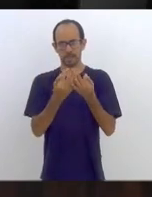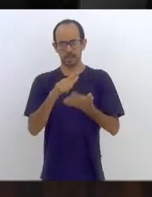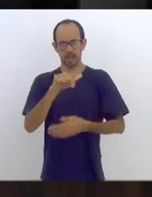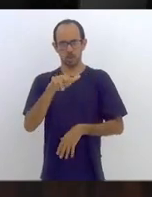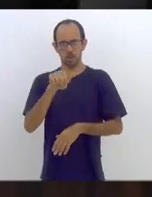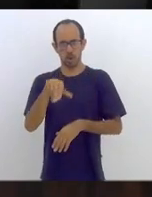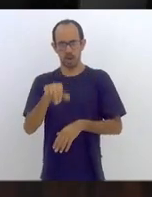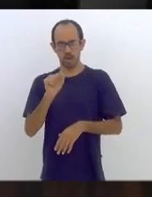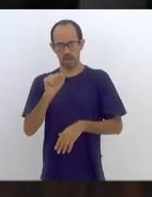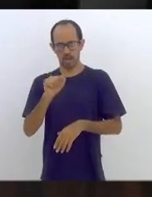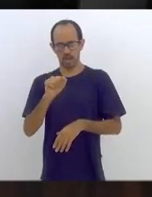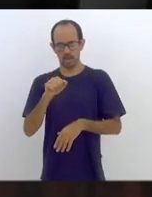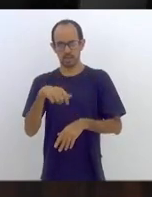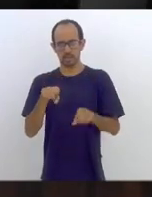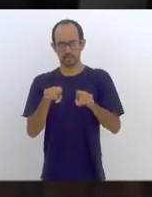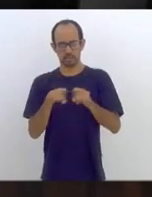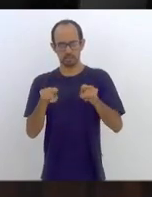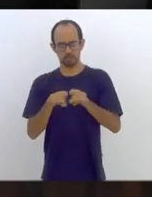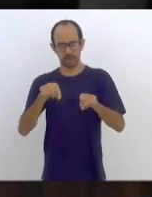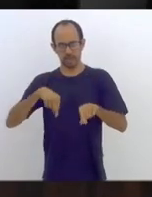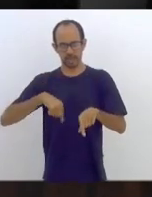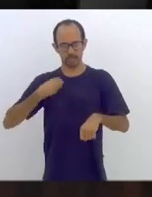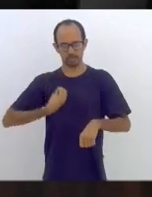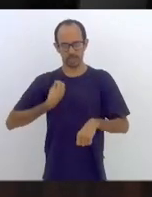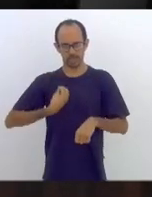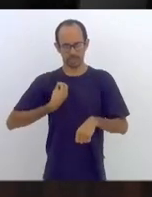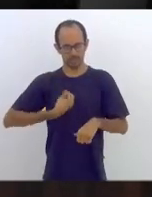Xavier, também, que estão presentes.